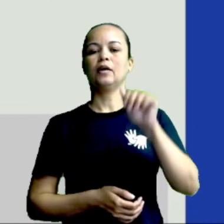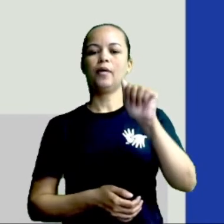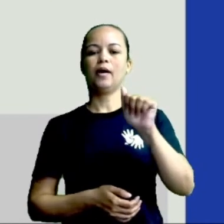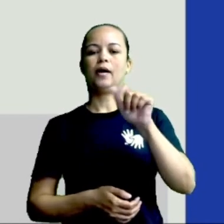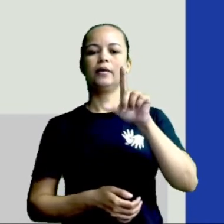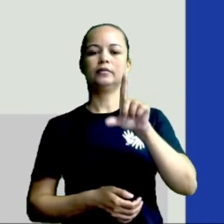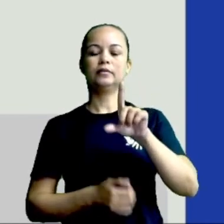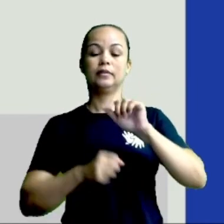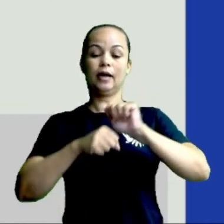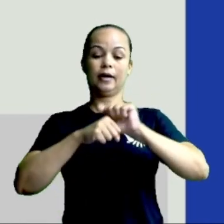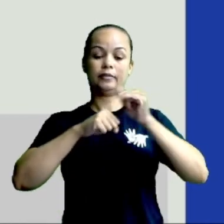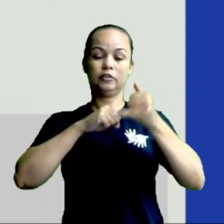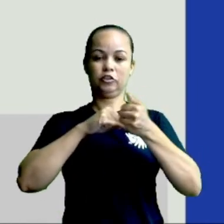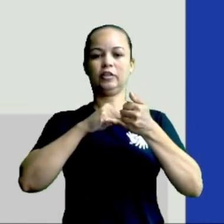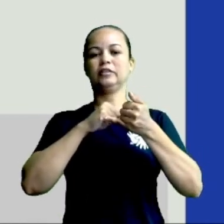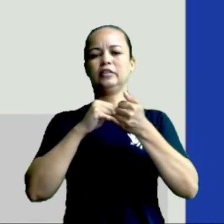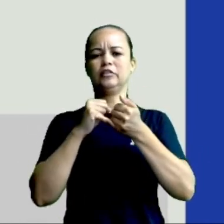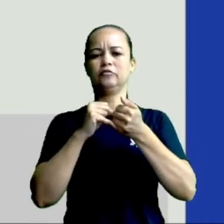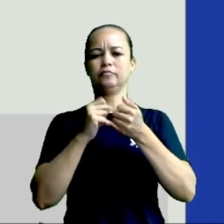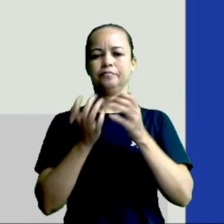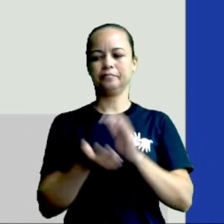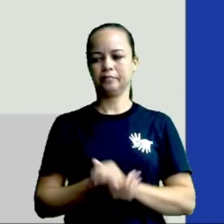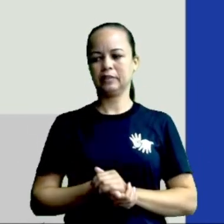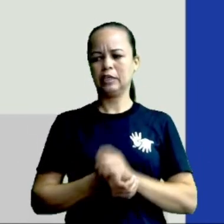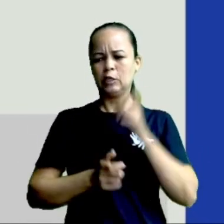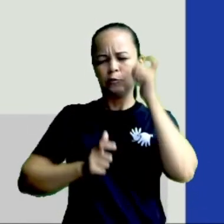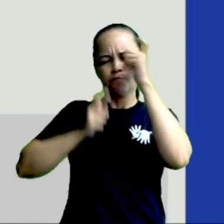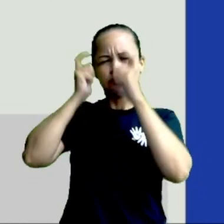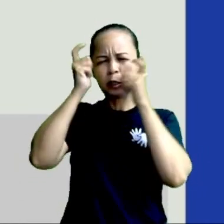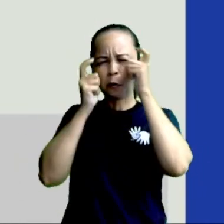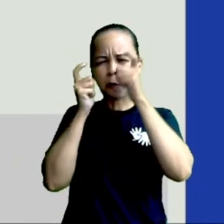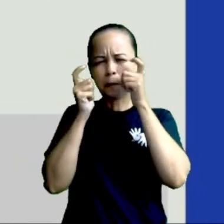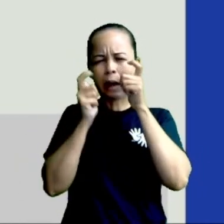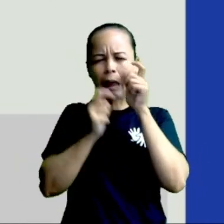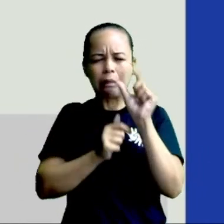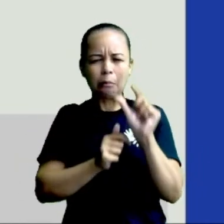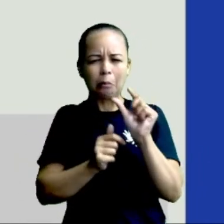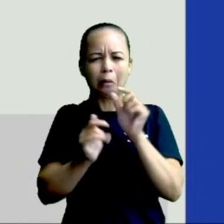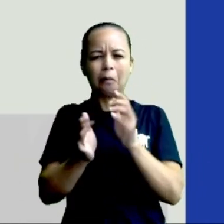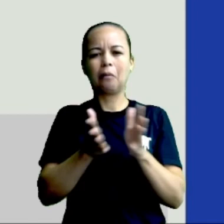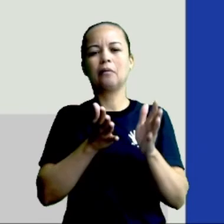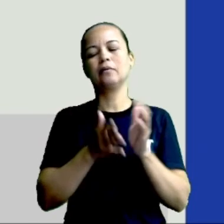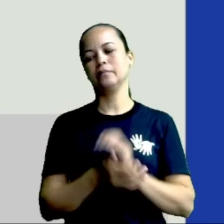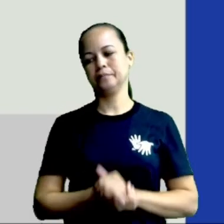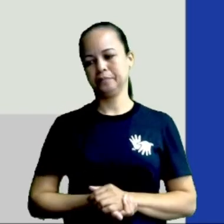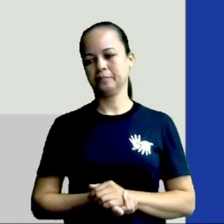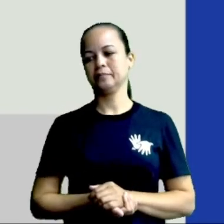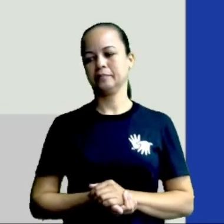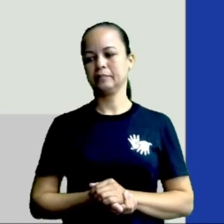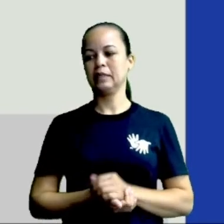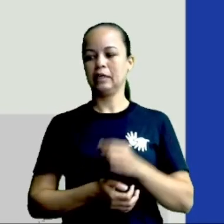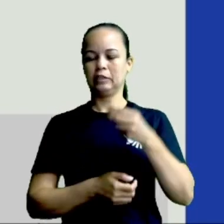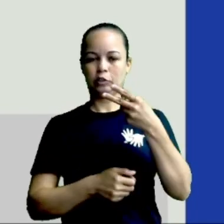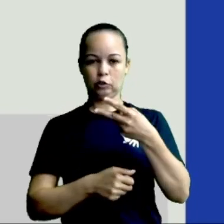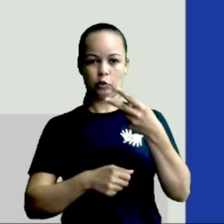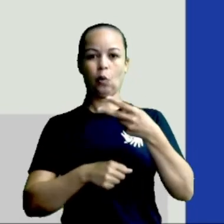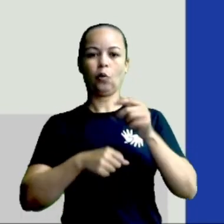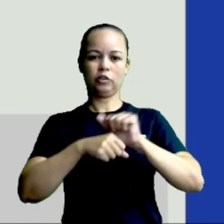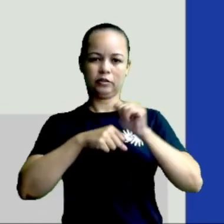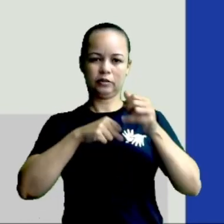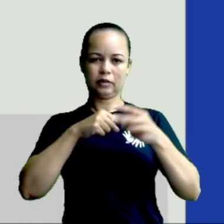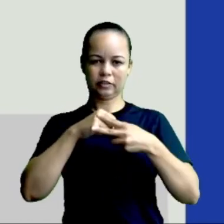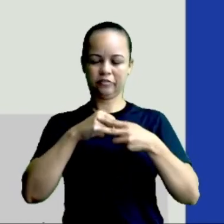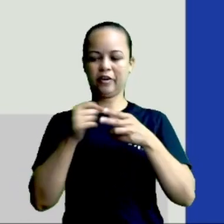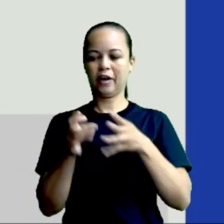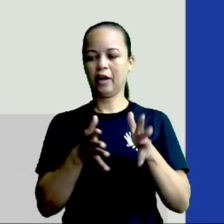Adjetivo. Estavam meio preocupadas, né? Um pouco preocupadas. 2. Saiu meio aflito do cinema. Um